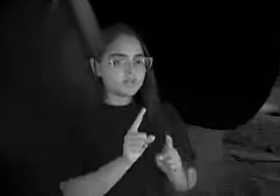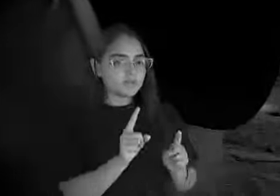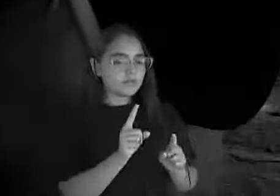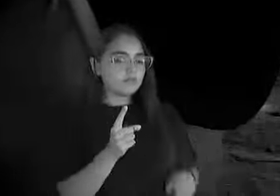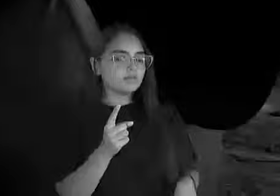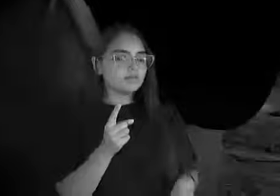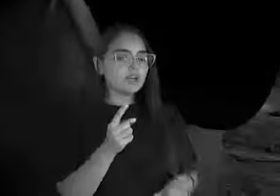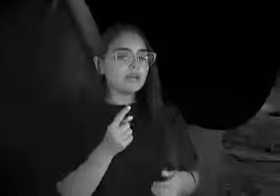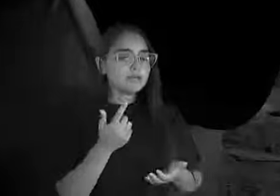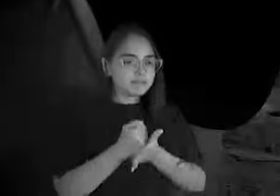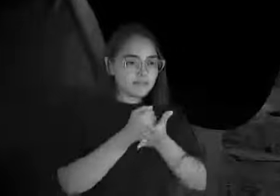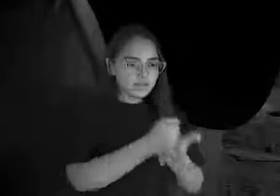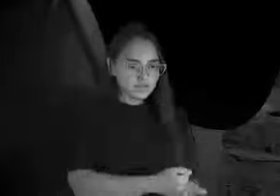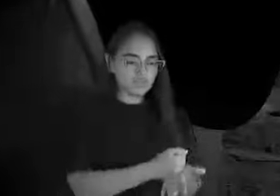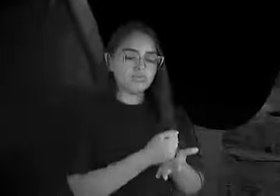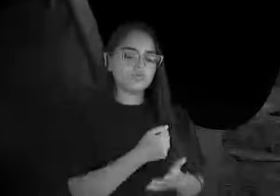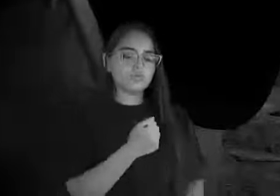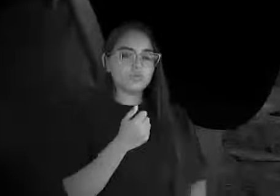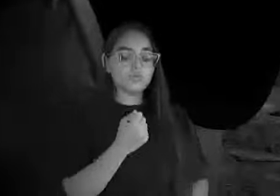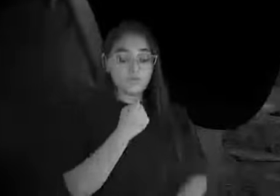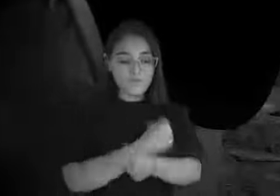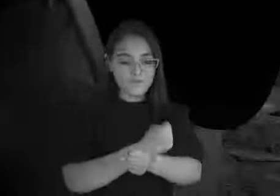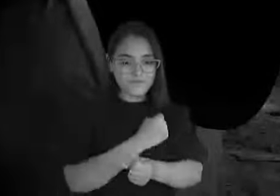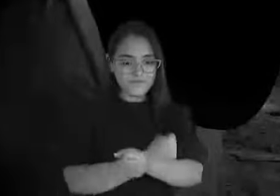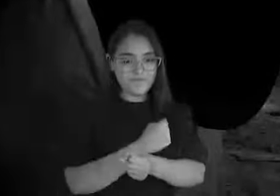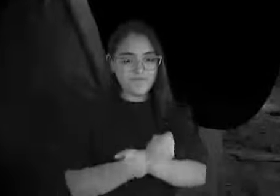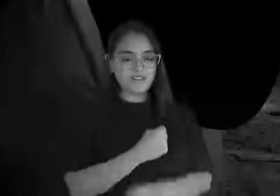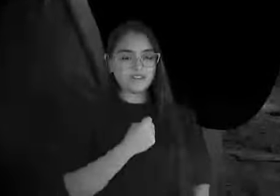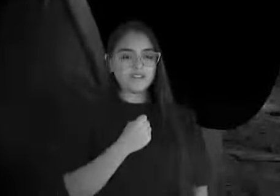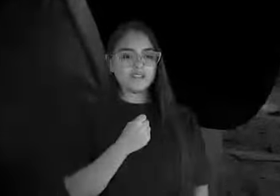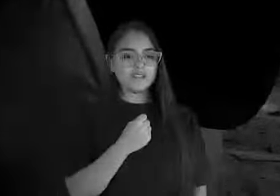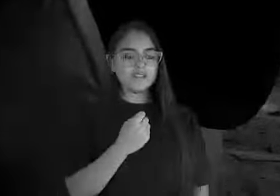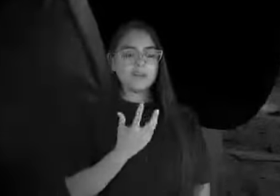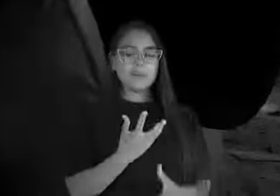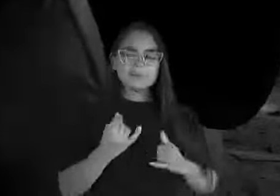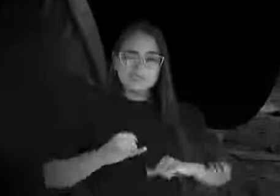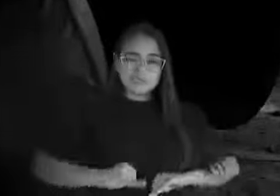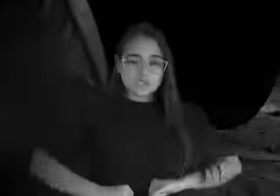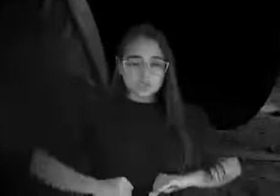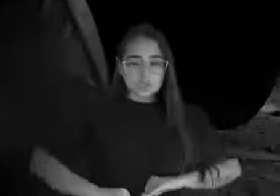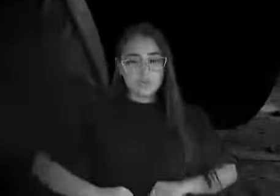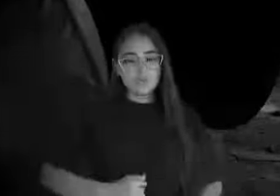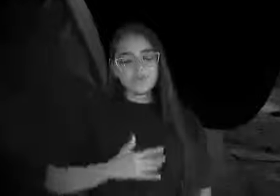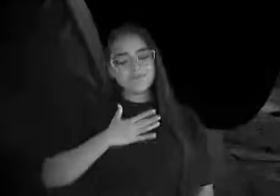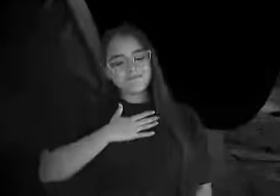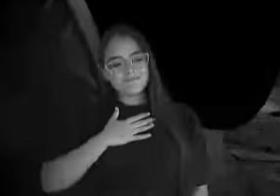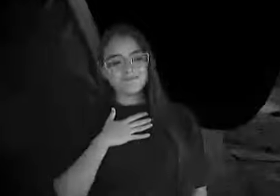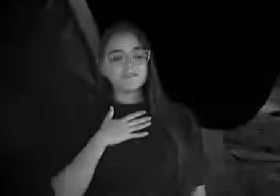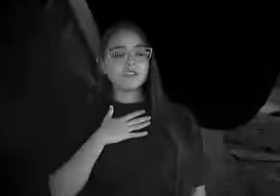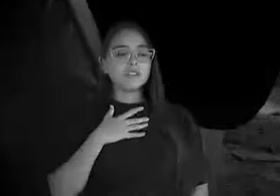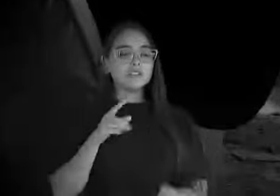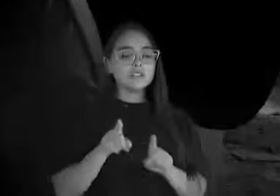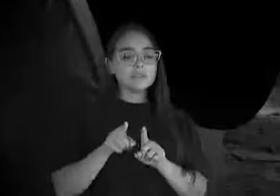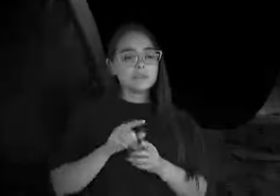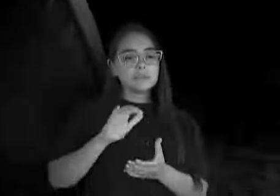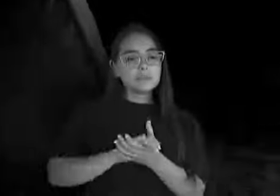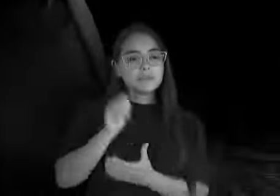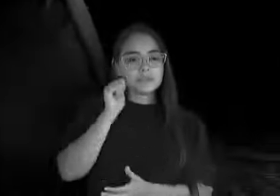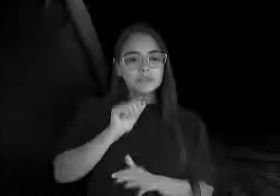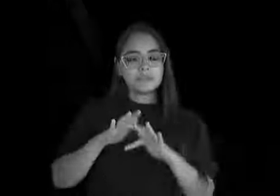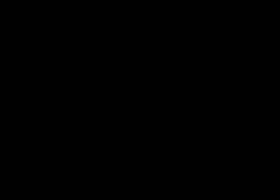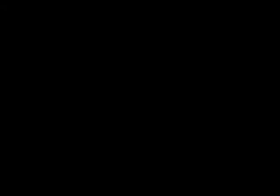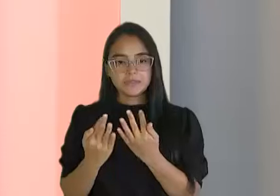me pendurar, né? Isso foi muito doloroso para mim e para minha